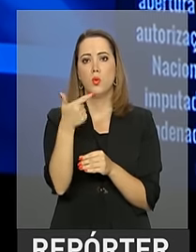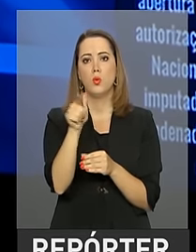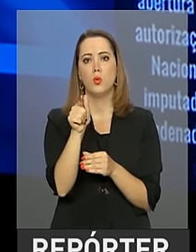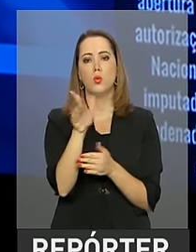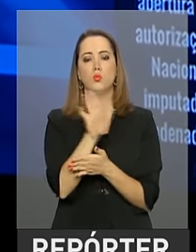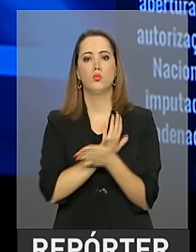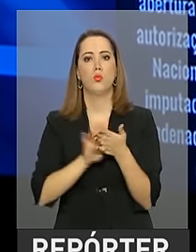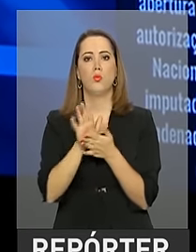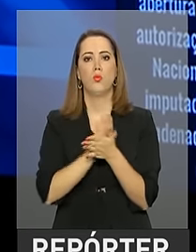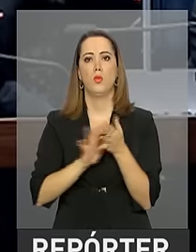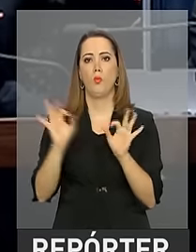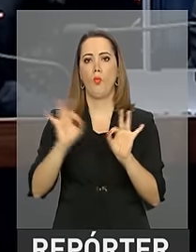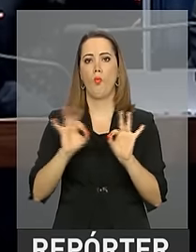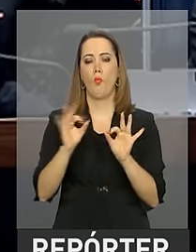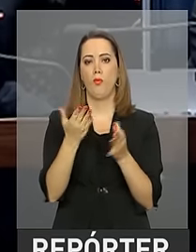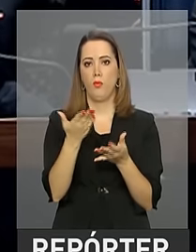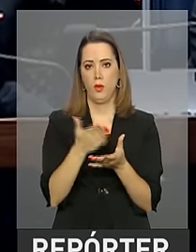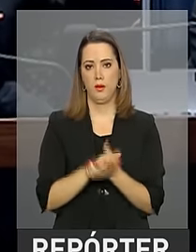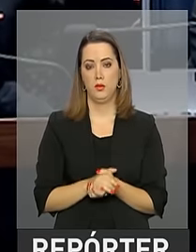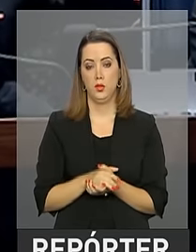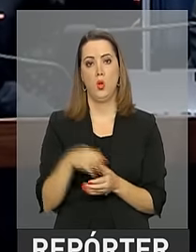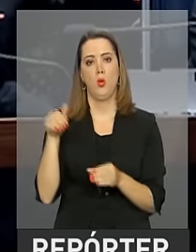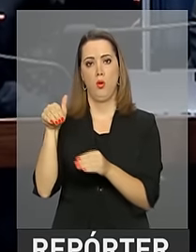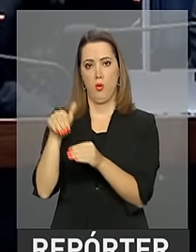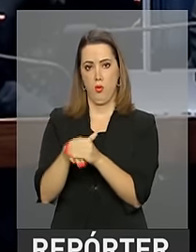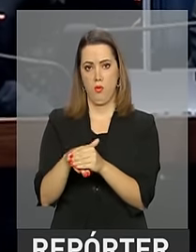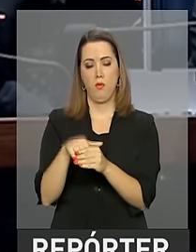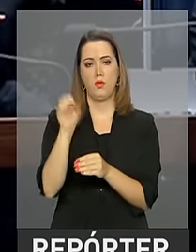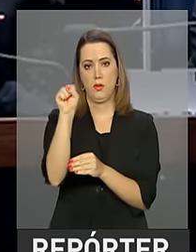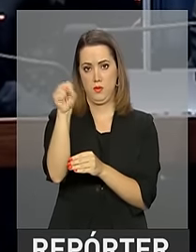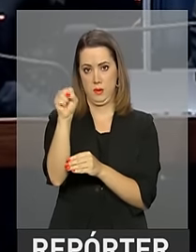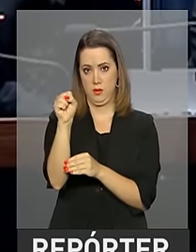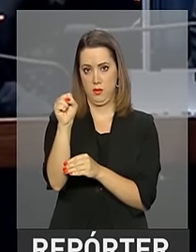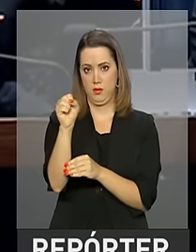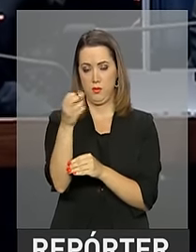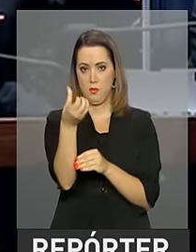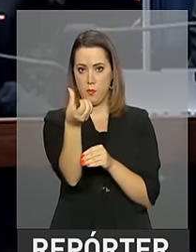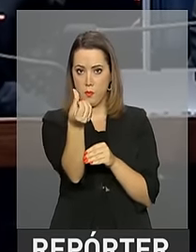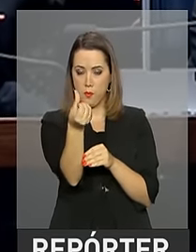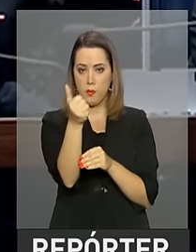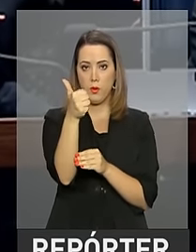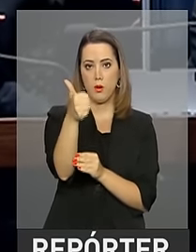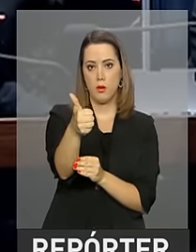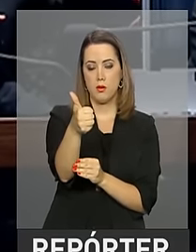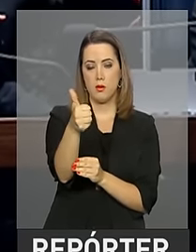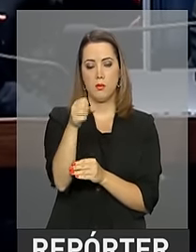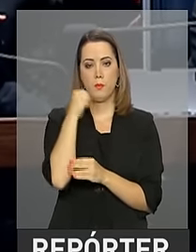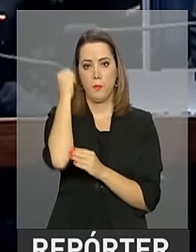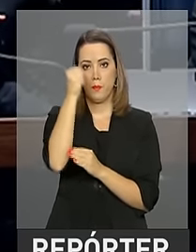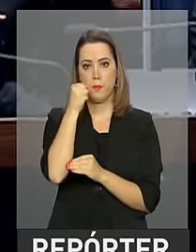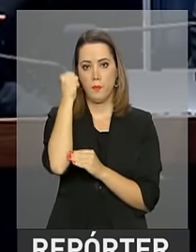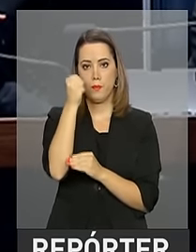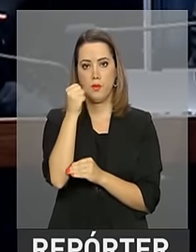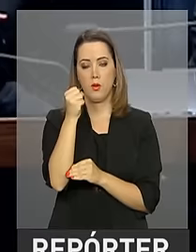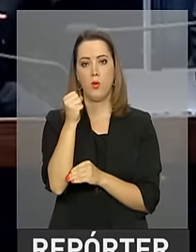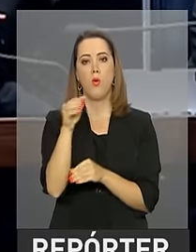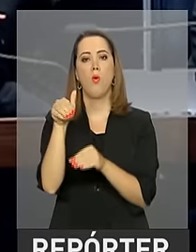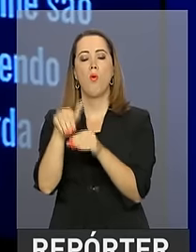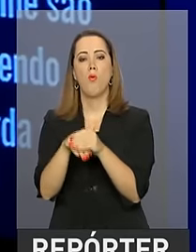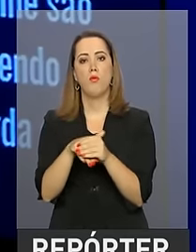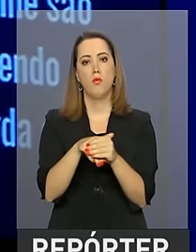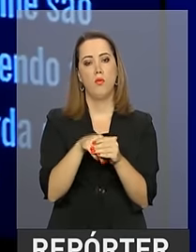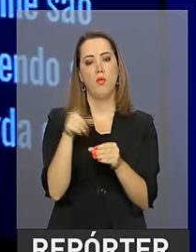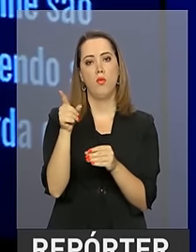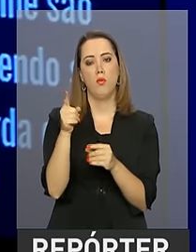nenhuma abstenção votaram sim 61 senadores votaram